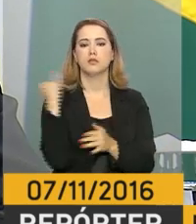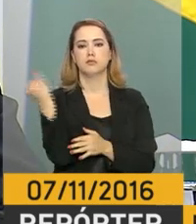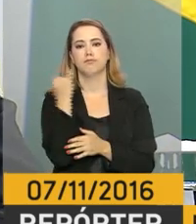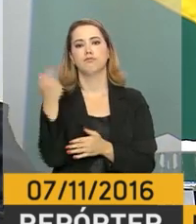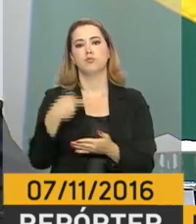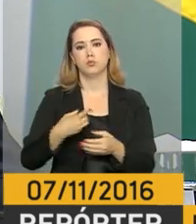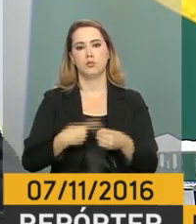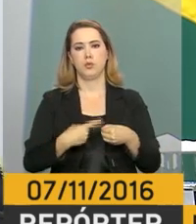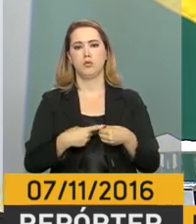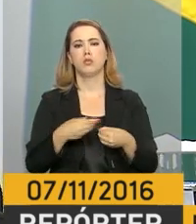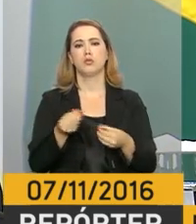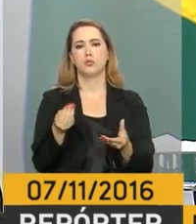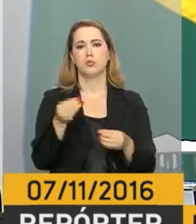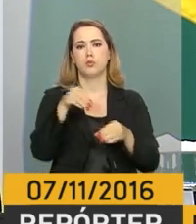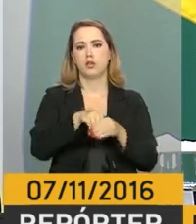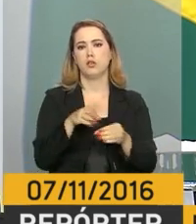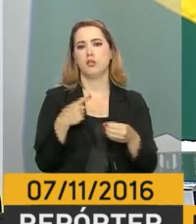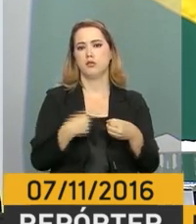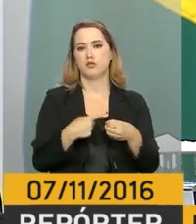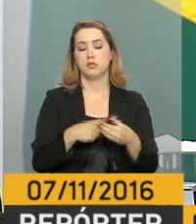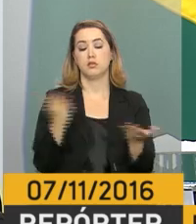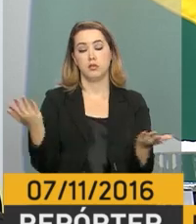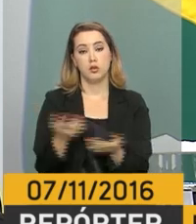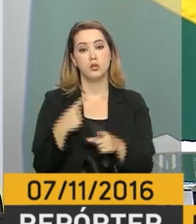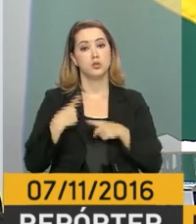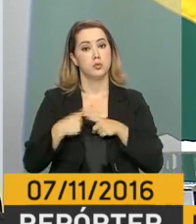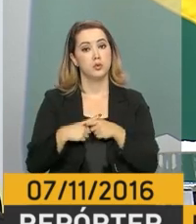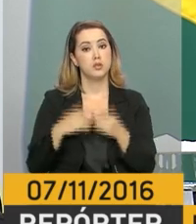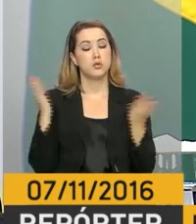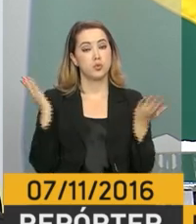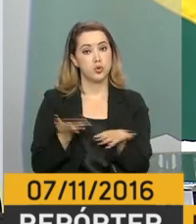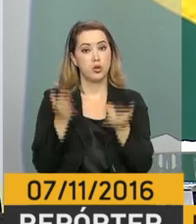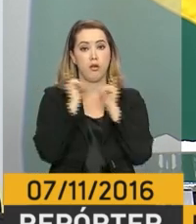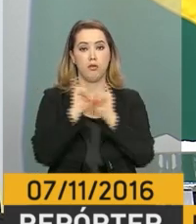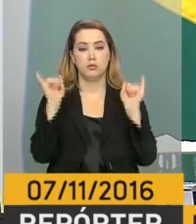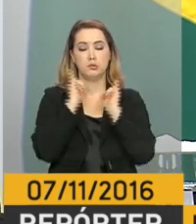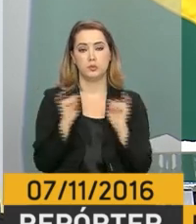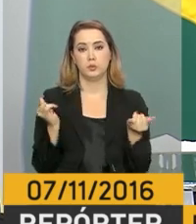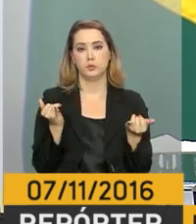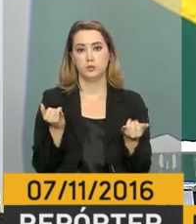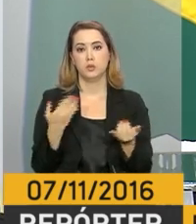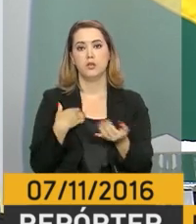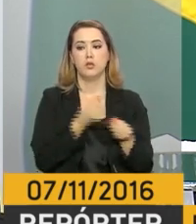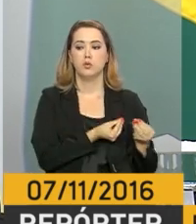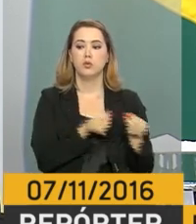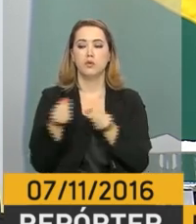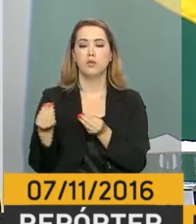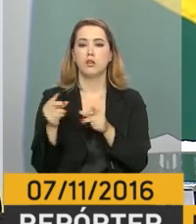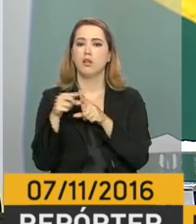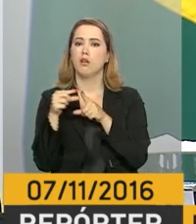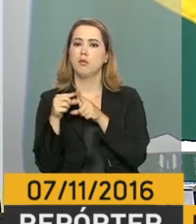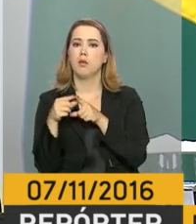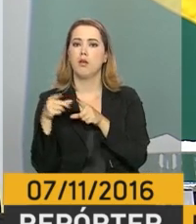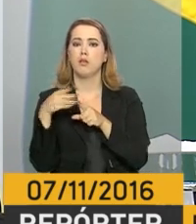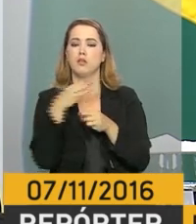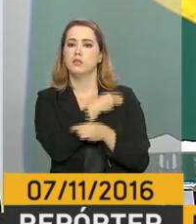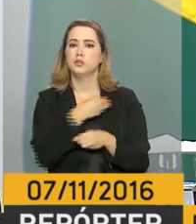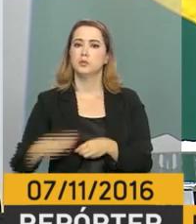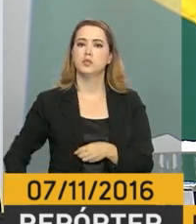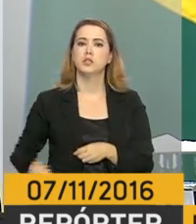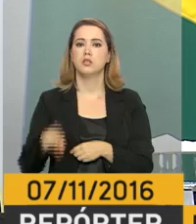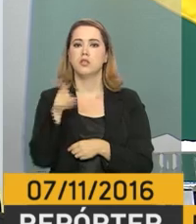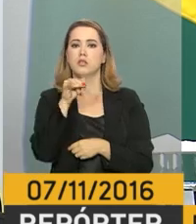o município. De modo que, desde já fazendo essas comunicações, Eu vou passar a palavra ao ministro Diogo